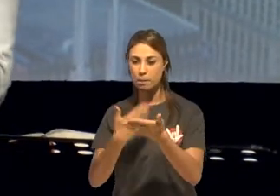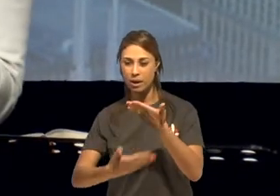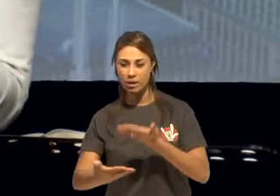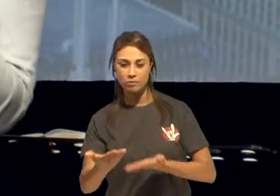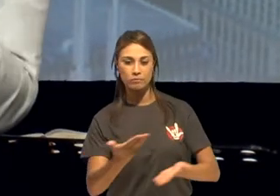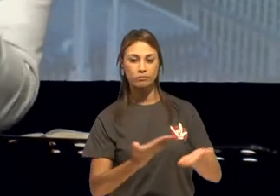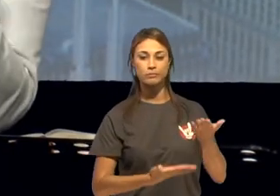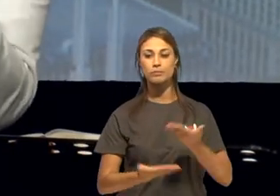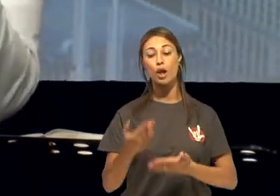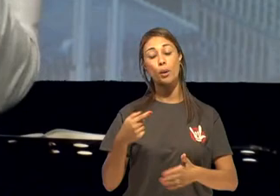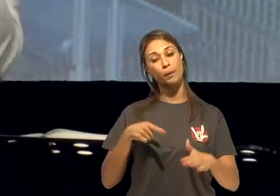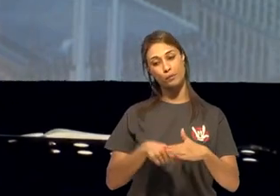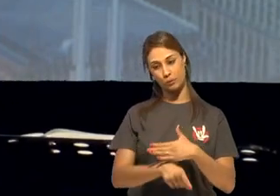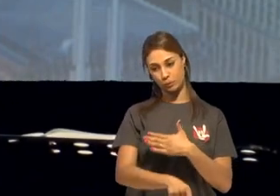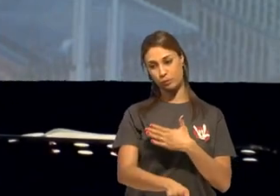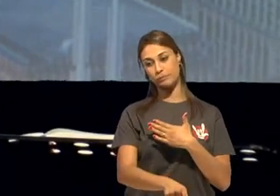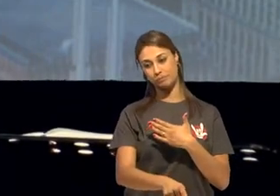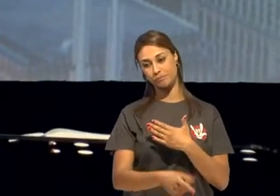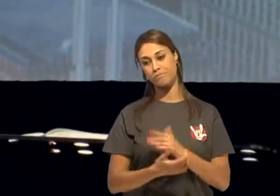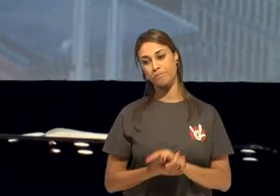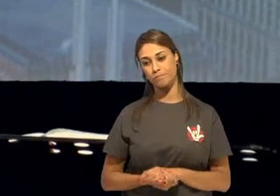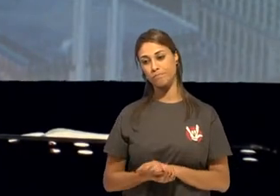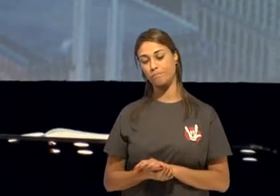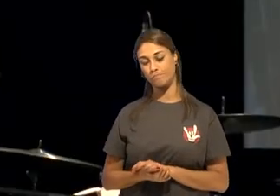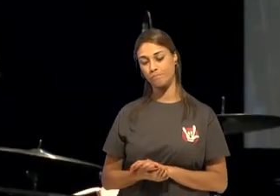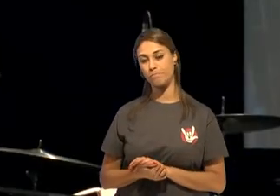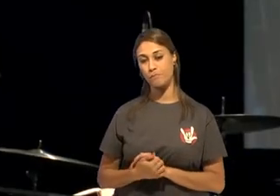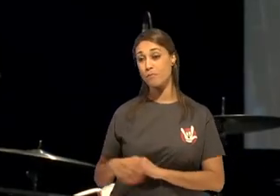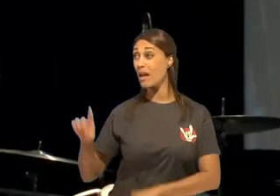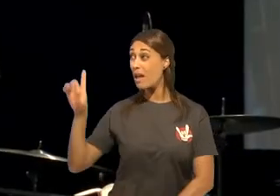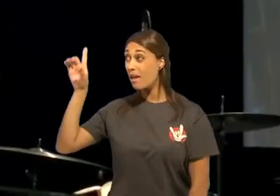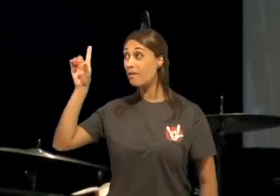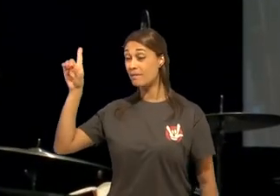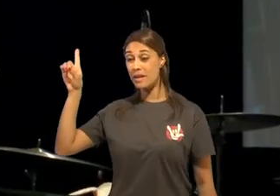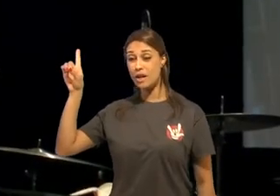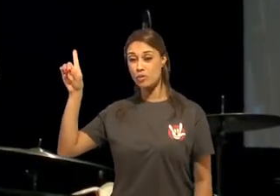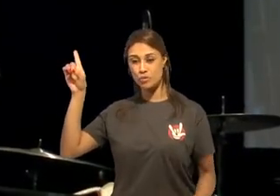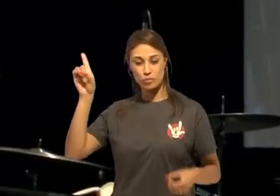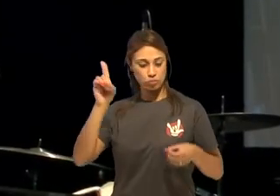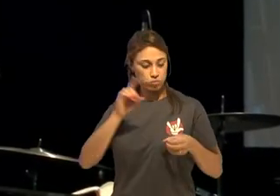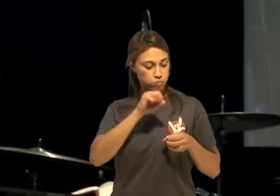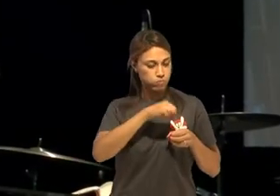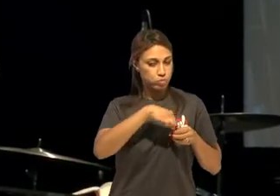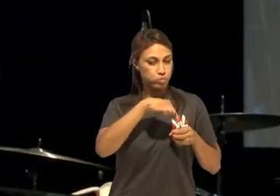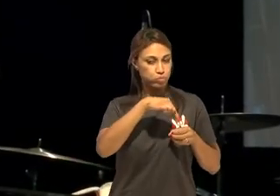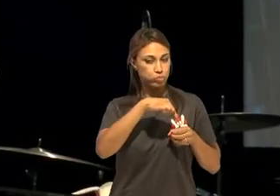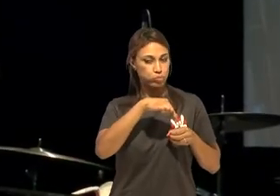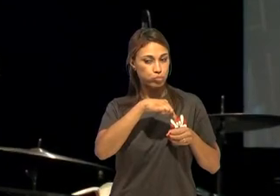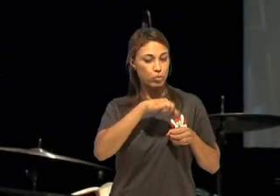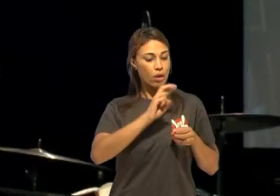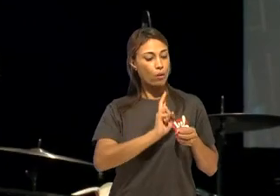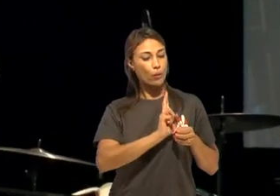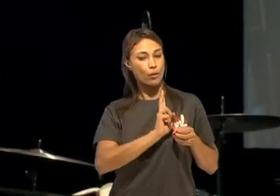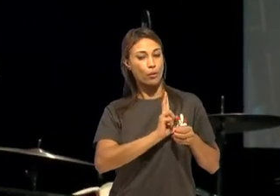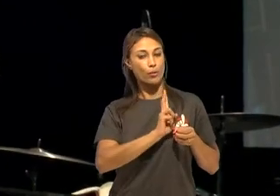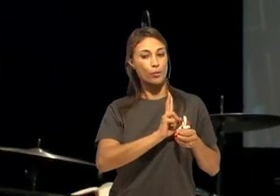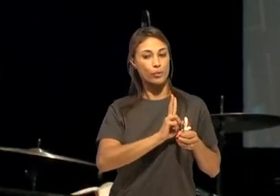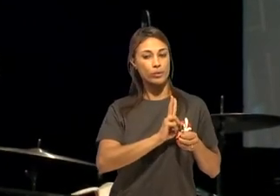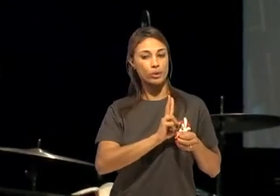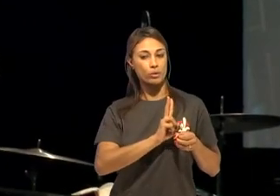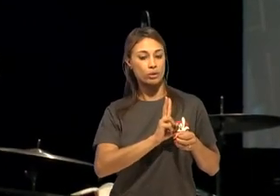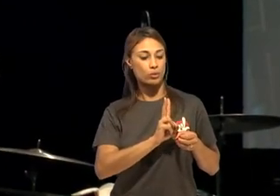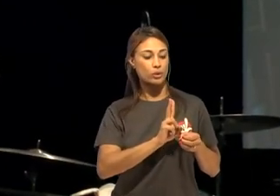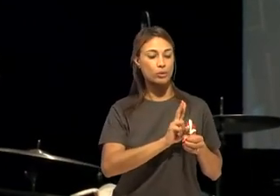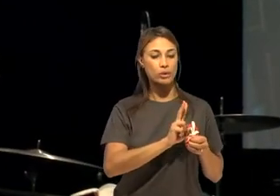Eu sou Jesus, Deus é o agricultor, ele jogou a semente. Tem gente que fala assim, ninguém quer ter relacionamento comigo. Mentira, um monte de gente jogou